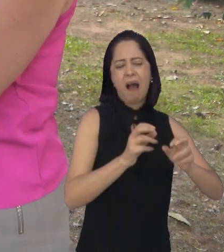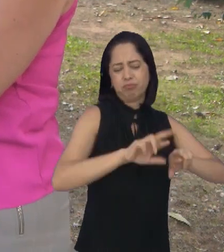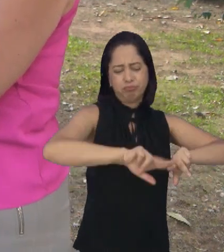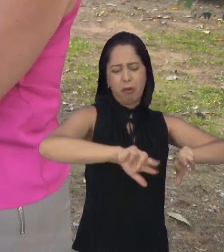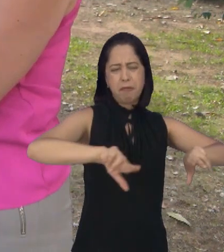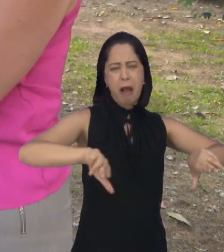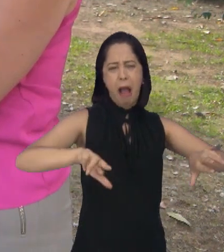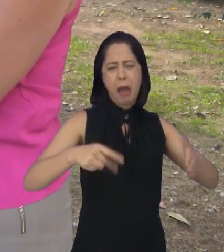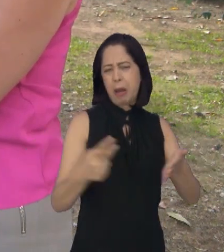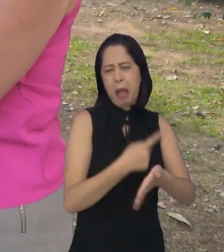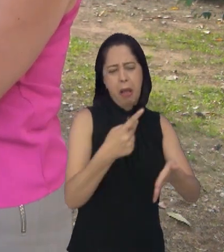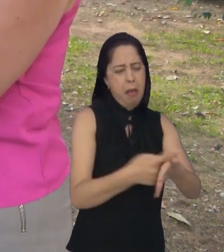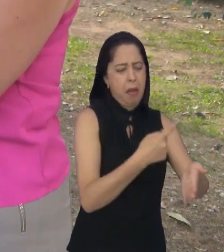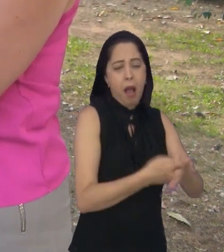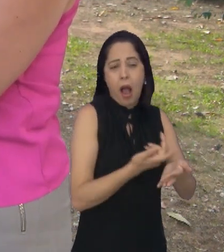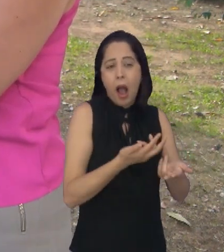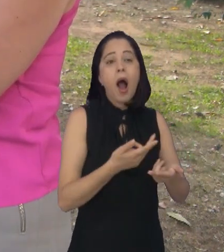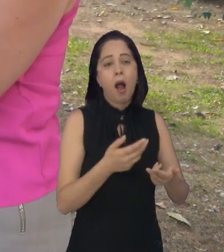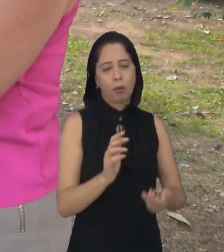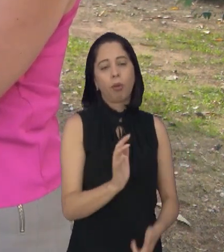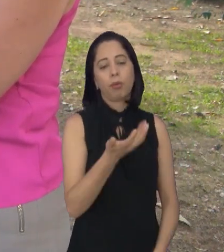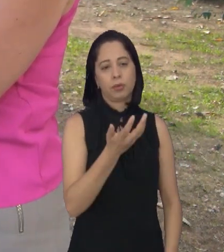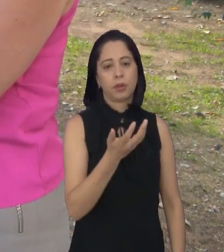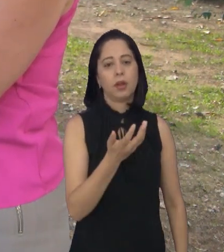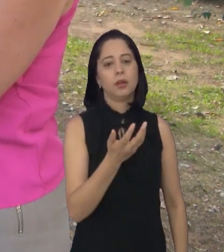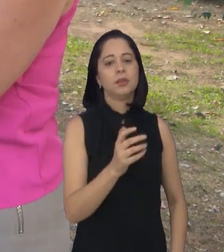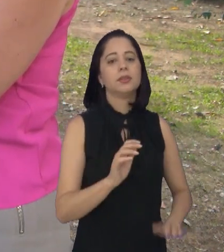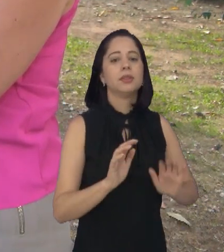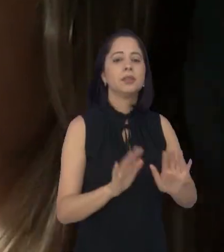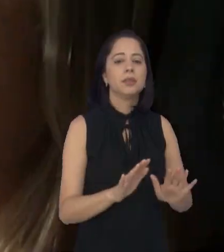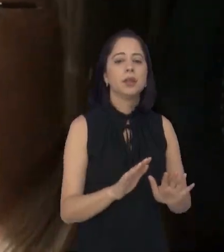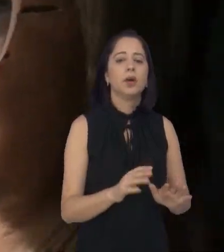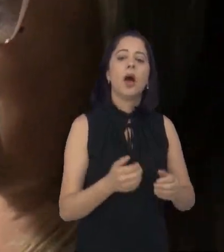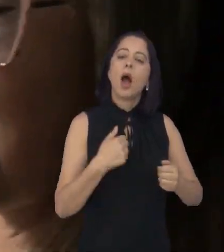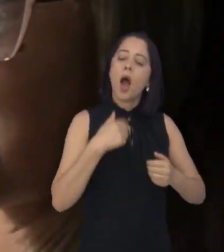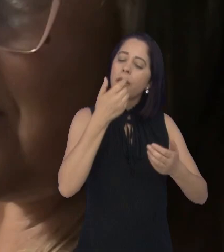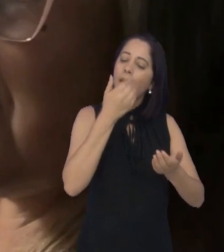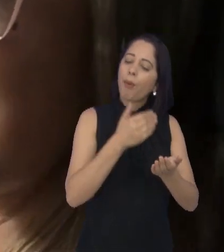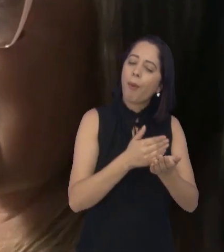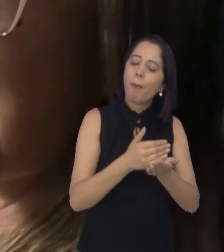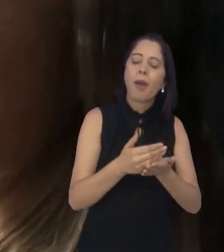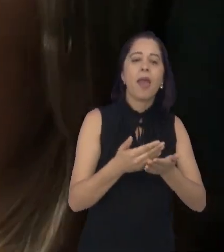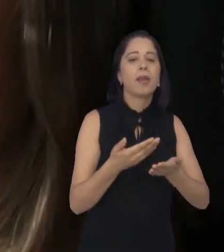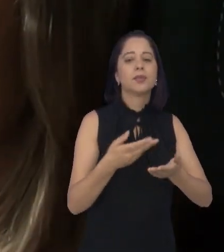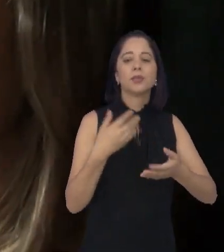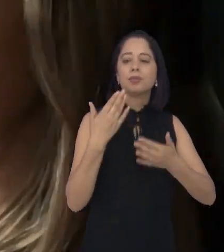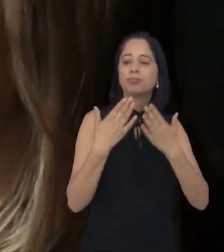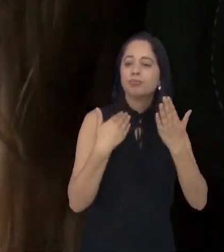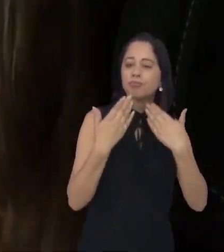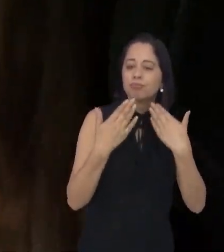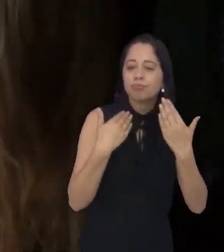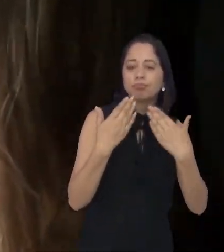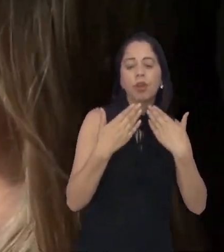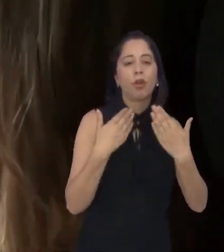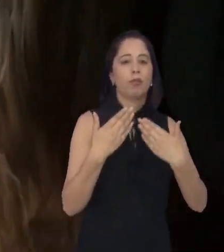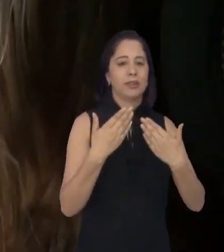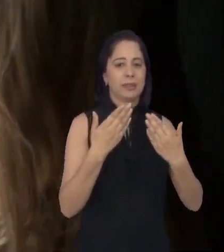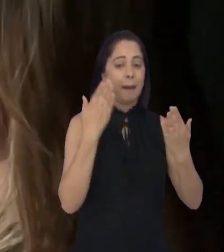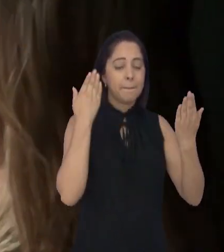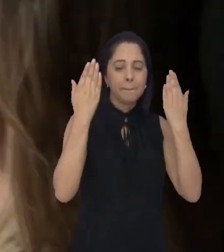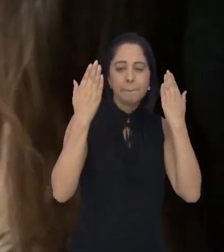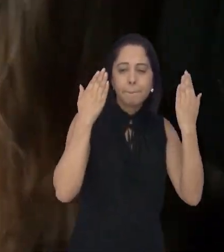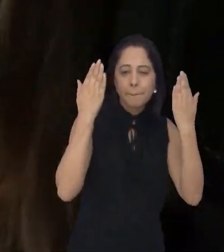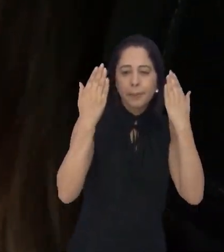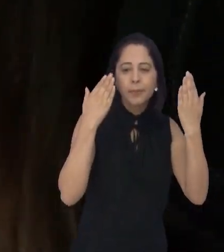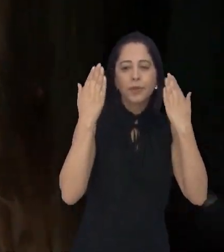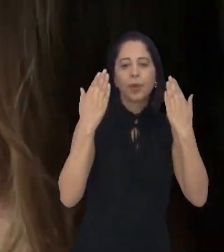várias histórias, na verdade, né? Então, aí eu começo a trabalhar com eles na parte psicológica primeiro. Primeiro a